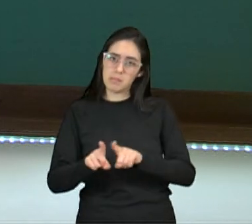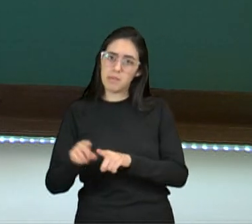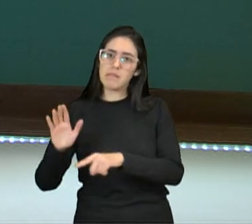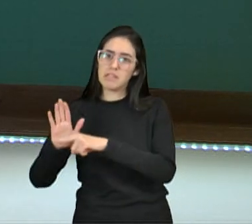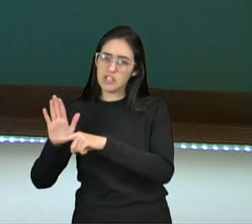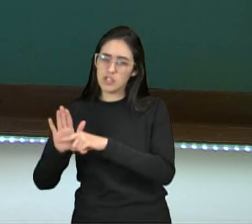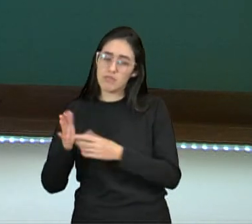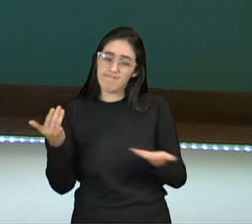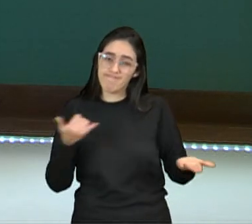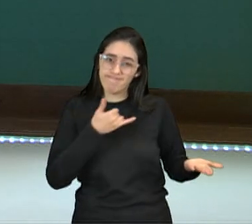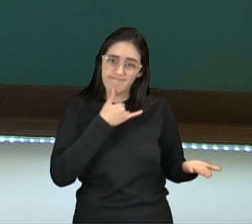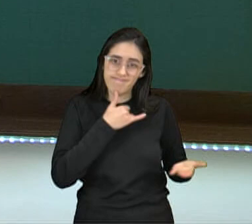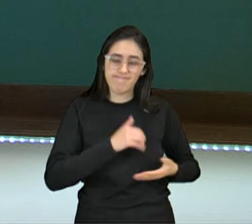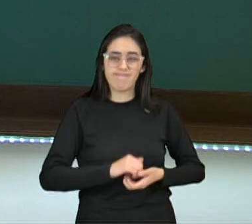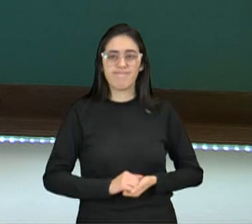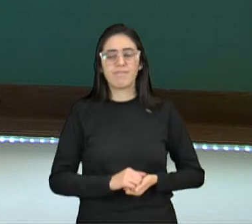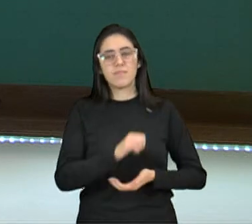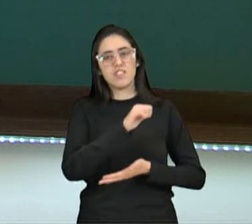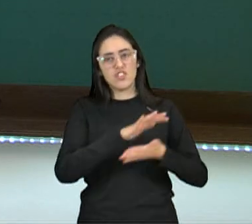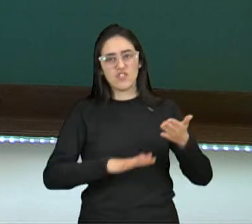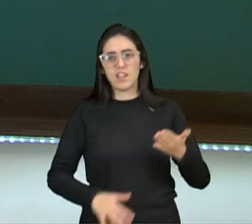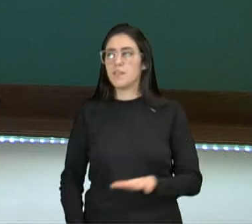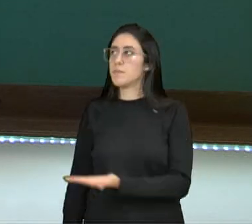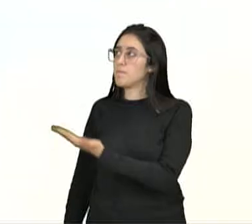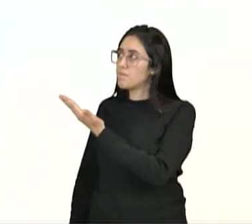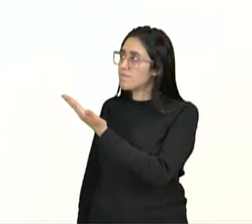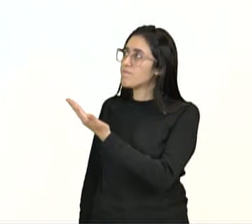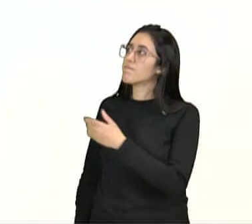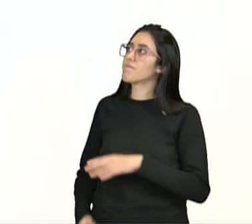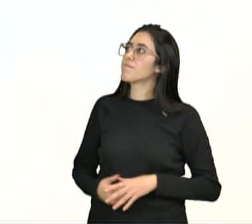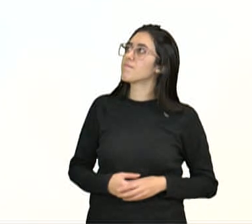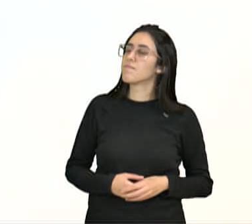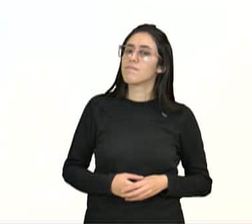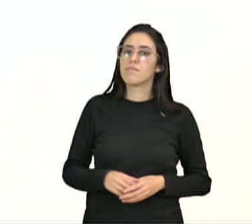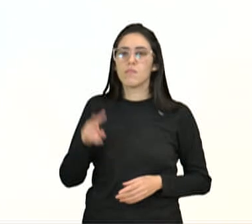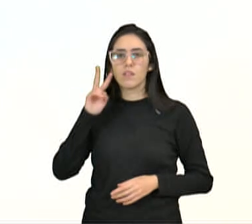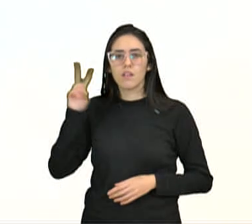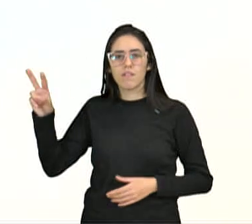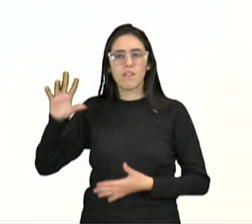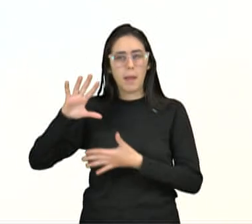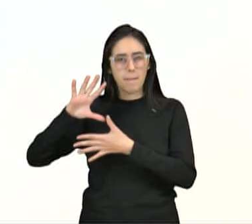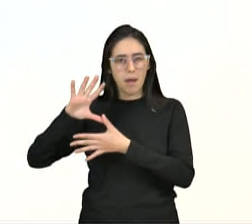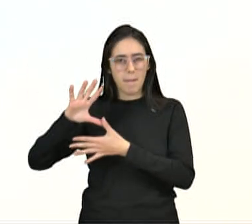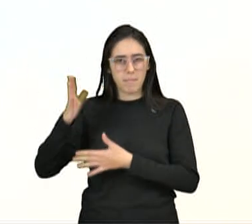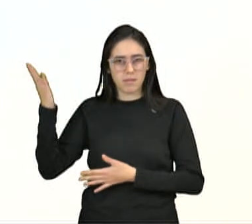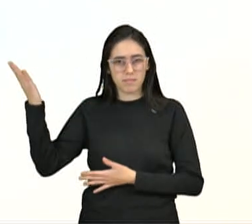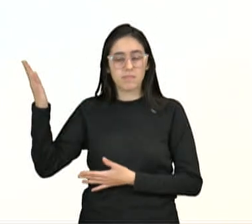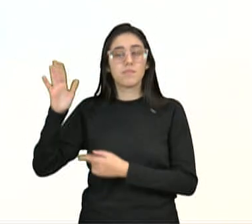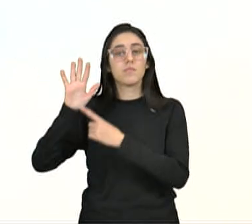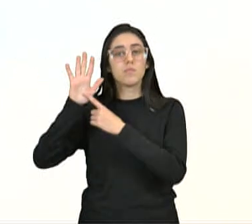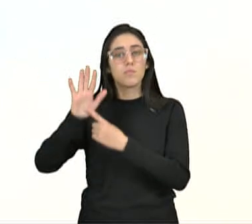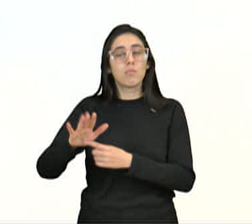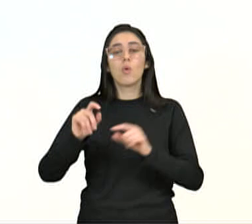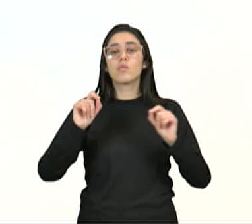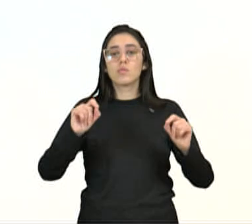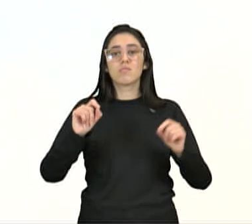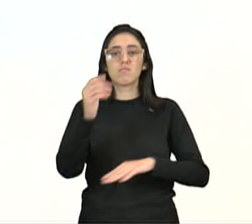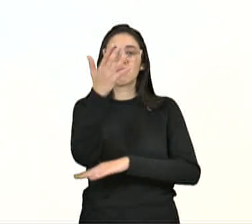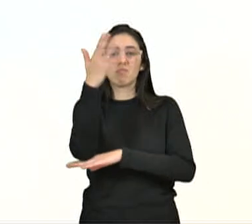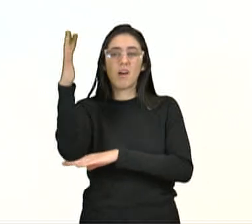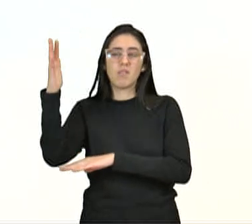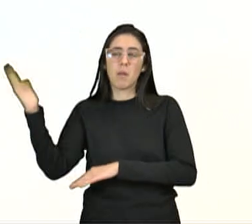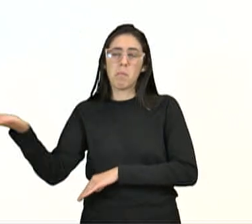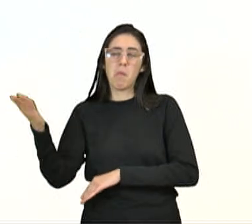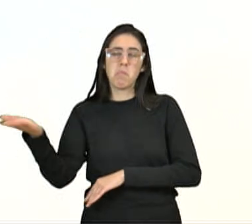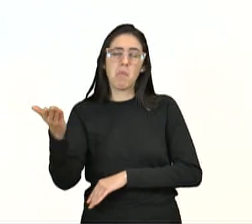negativos, infelizmente, né? E a atividadezinha, observando o mapa ao lado, ele mostra para nós o